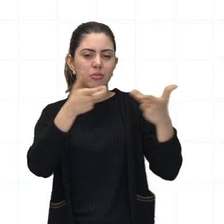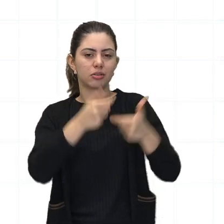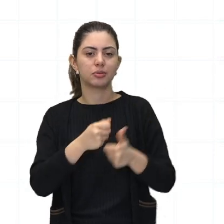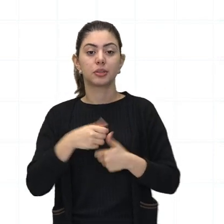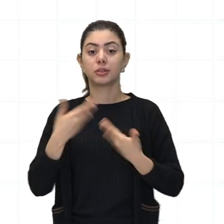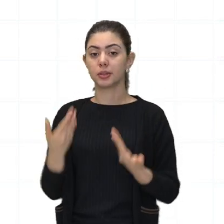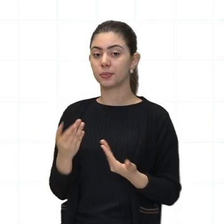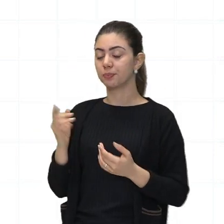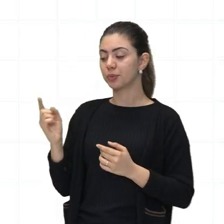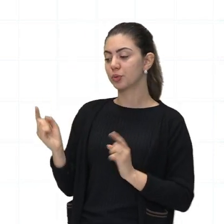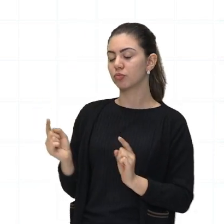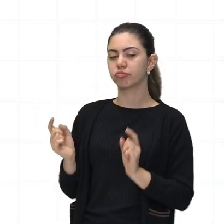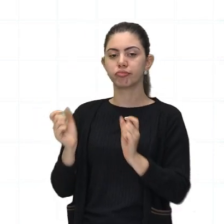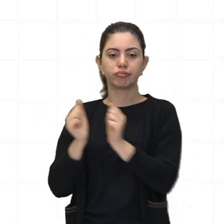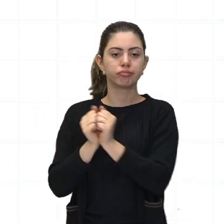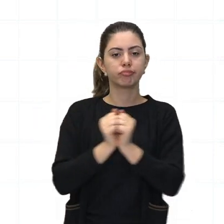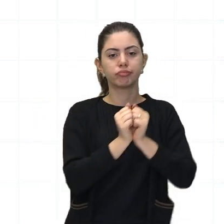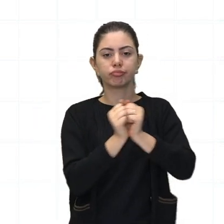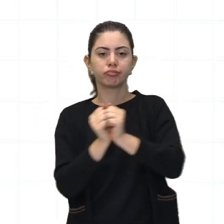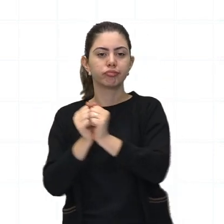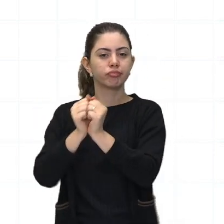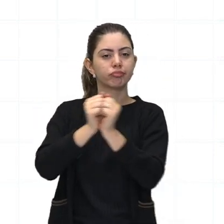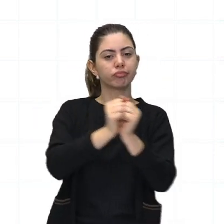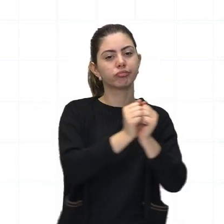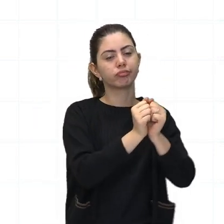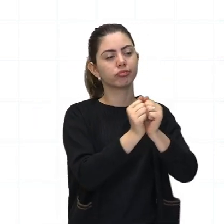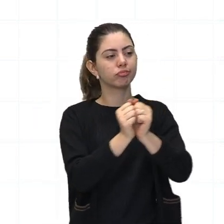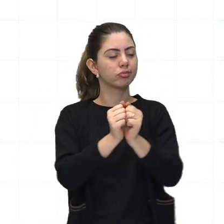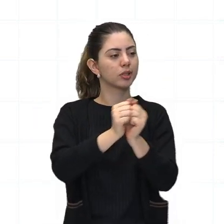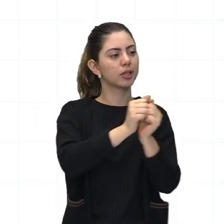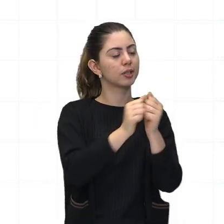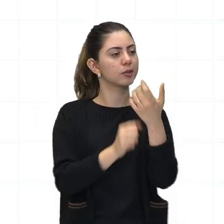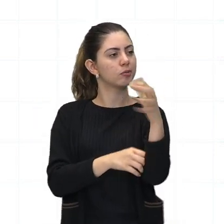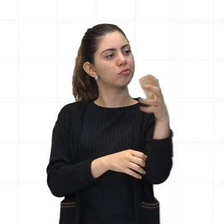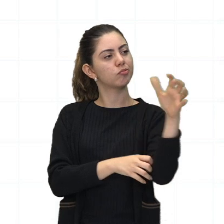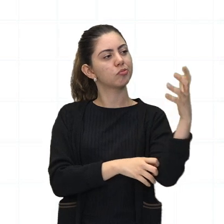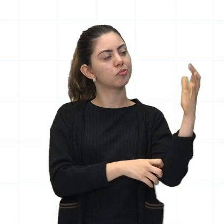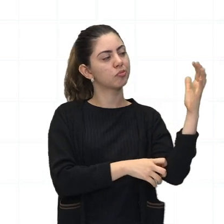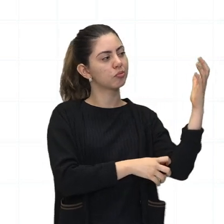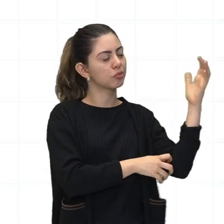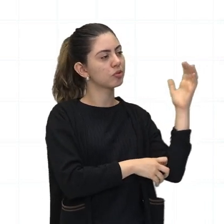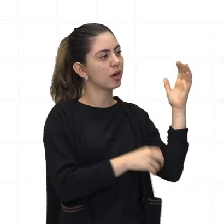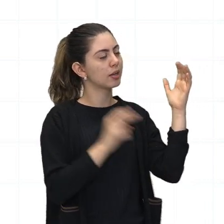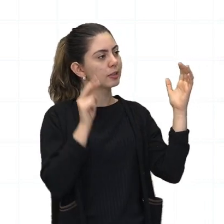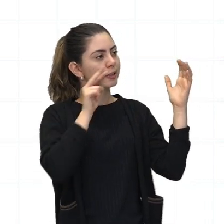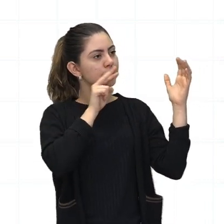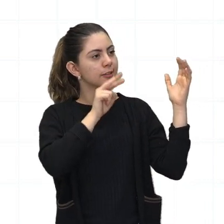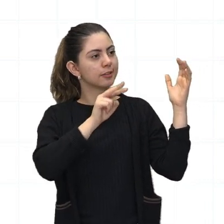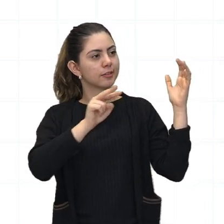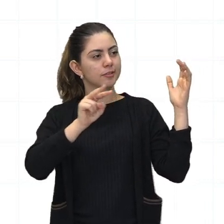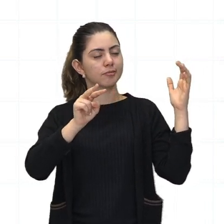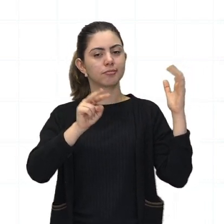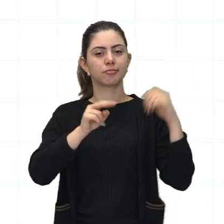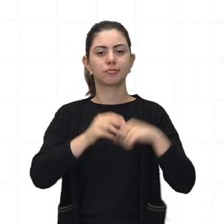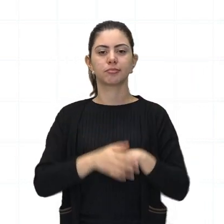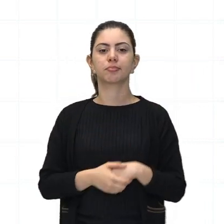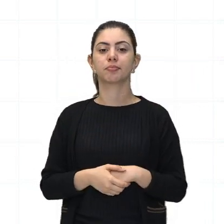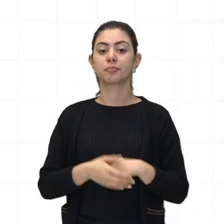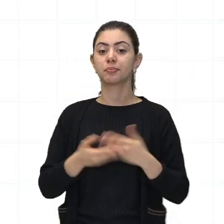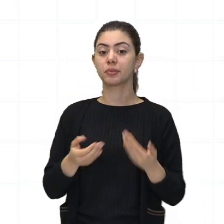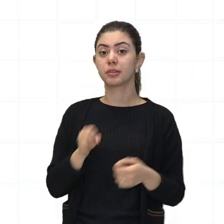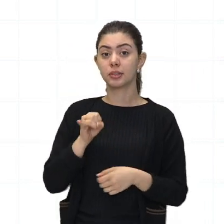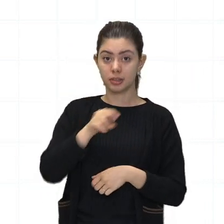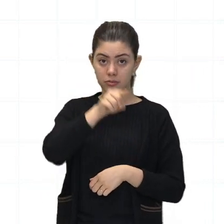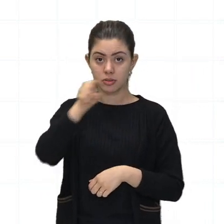pelo mundo que é como um jardim, apenas mais largo e talvez mais comprido e que não tenha fim. Quem souber de um